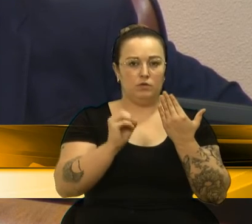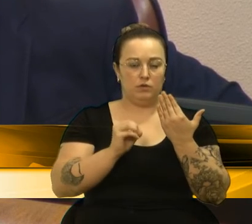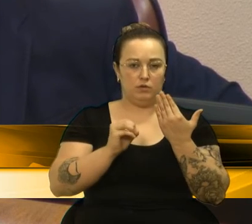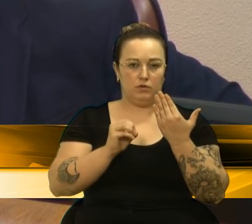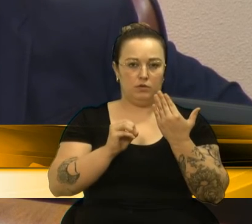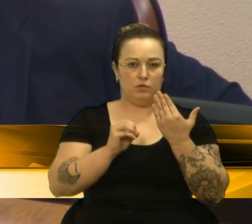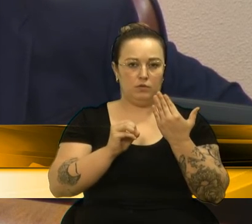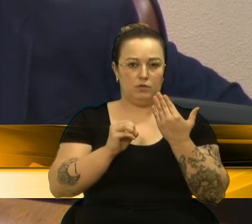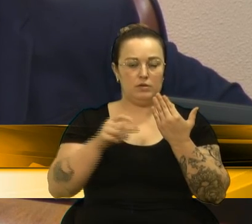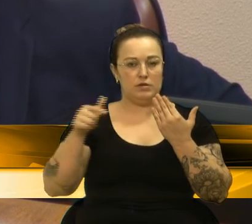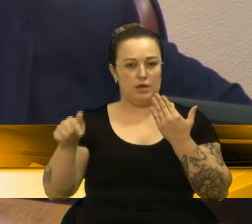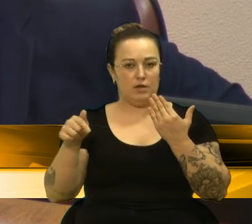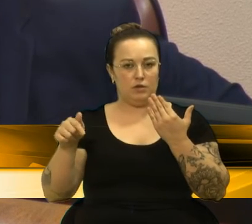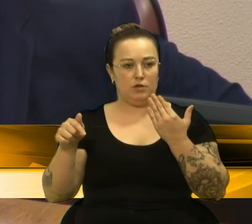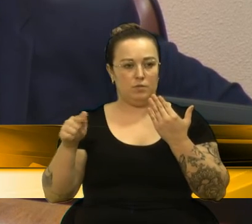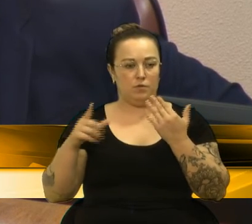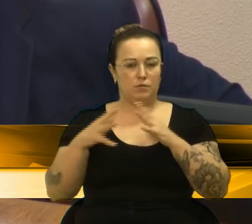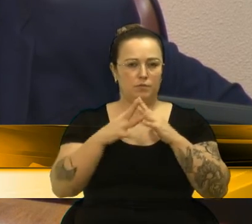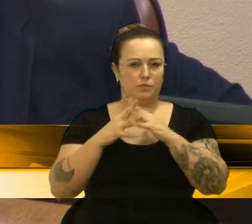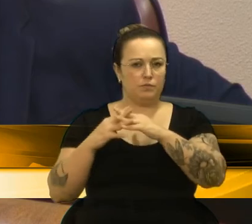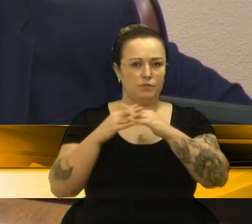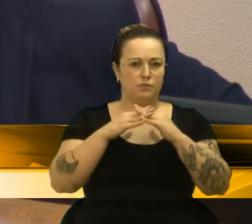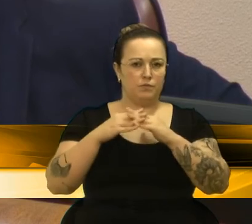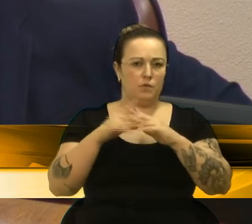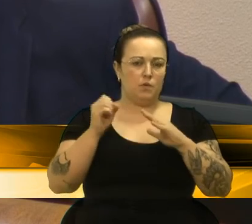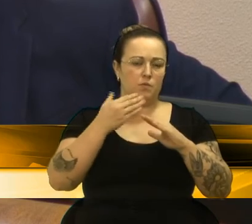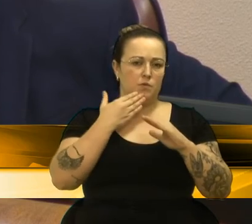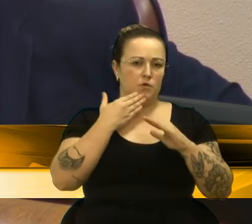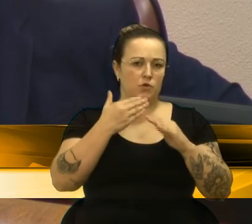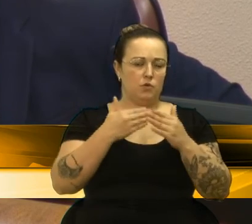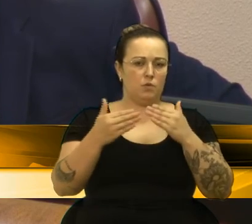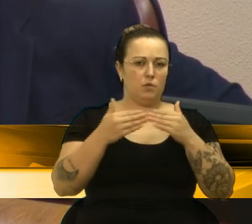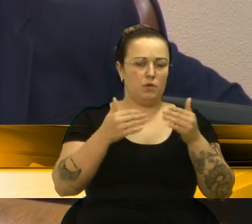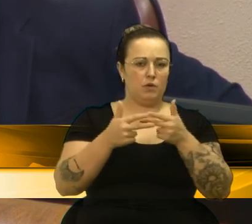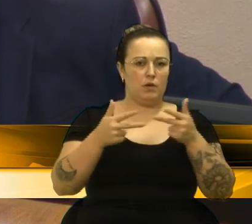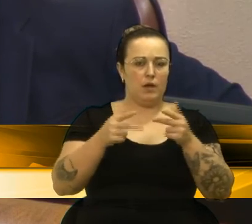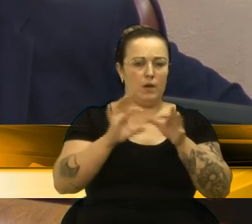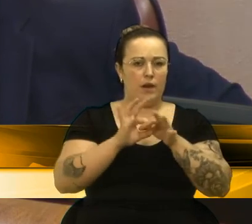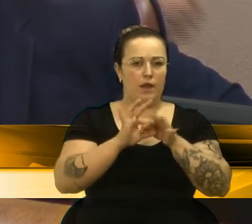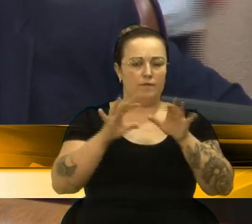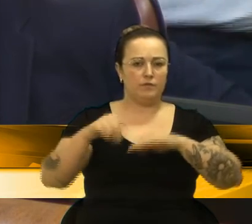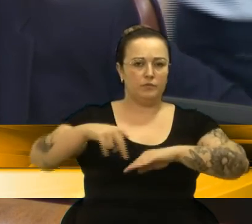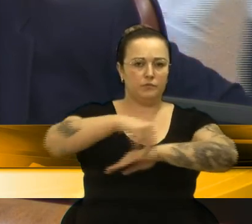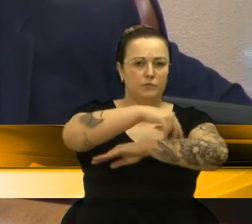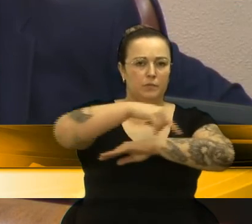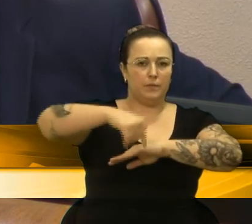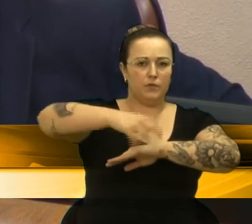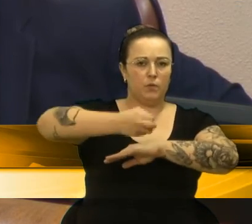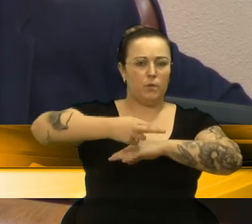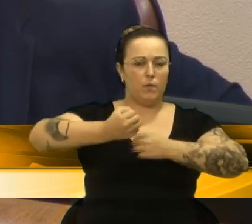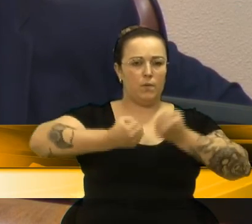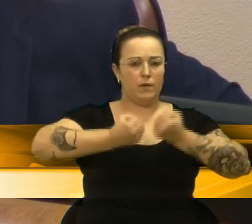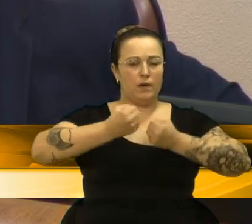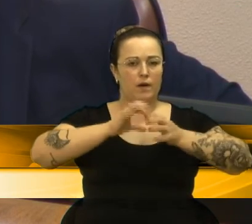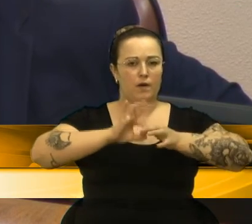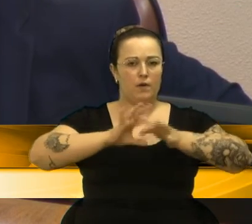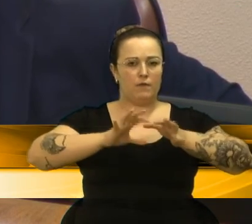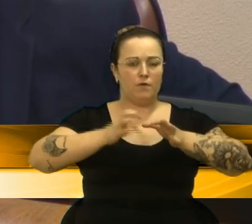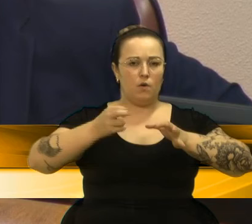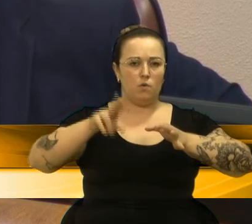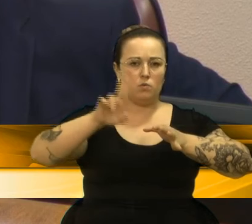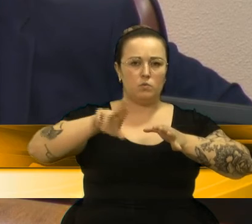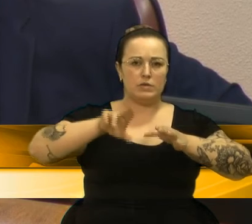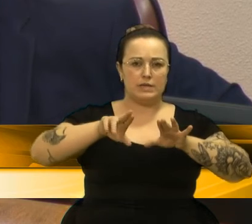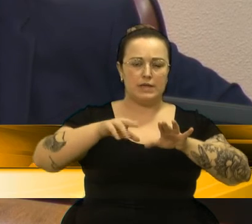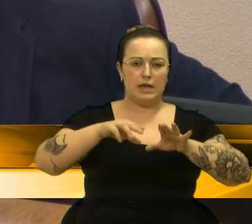7º. Embaraçar ou pedir por qualquer meio o livre trânsito de pedestres ou de veículos. Colocar mesas, cadeiras, bancas ou